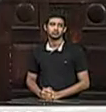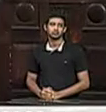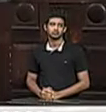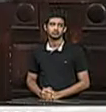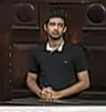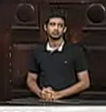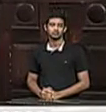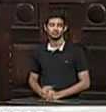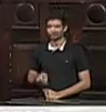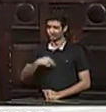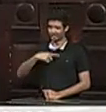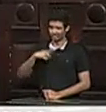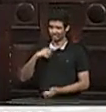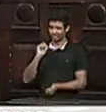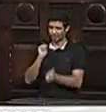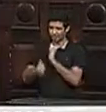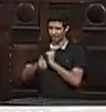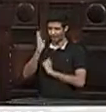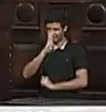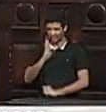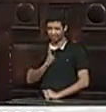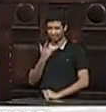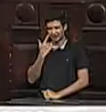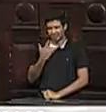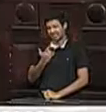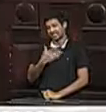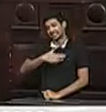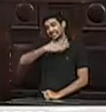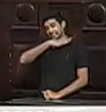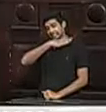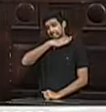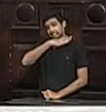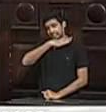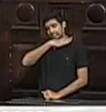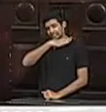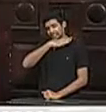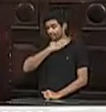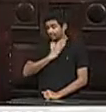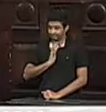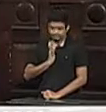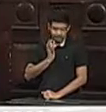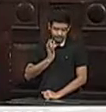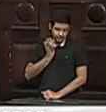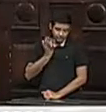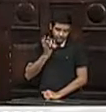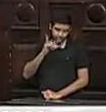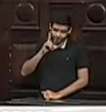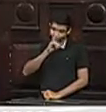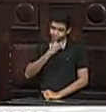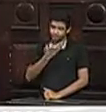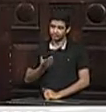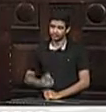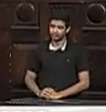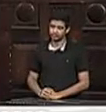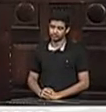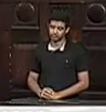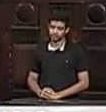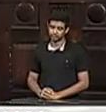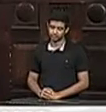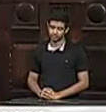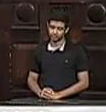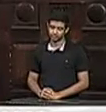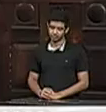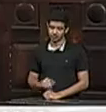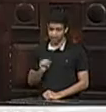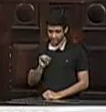o esporte brasileiro passando por uma crise a mais lamentável. Se nós pegarmos o